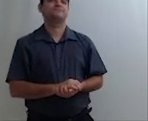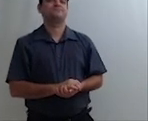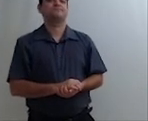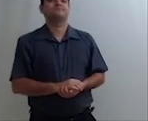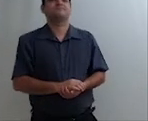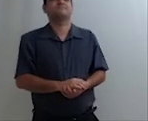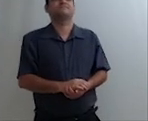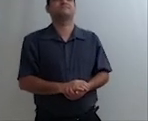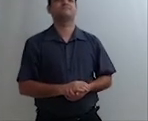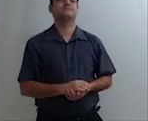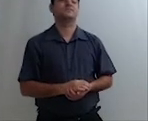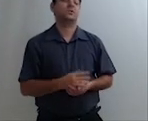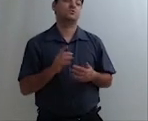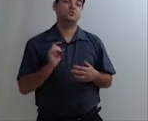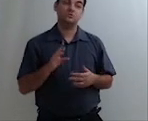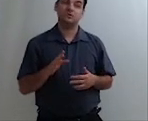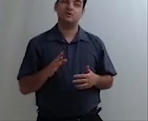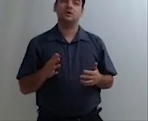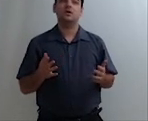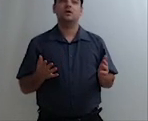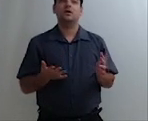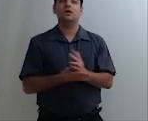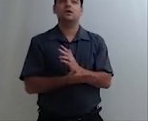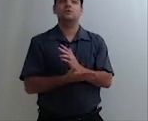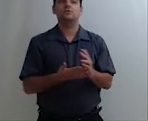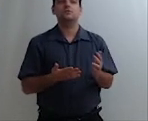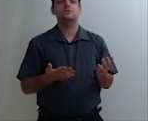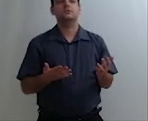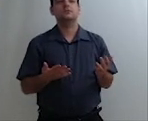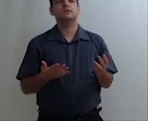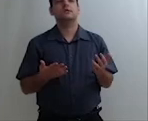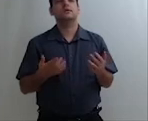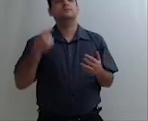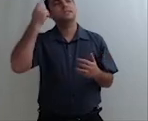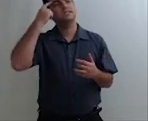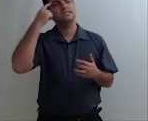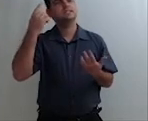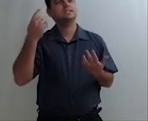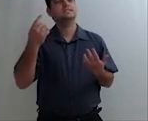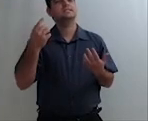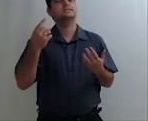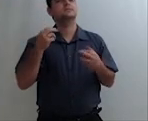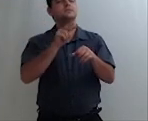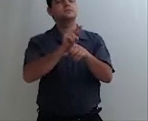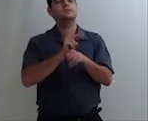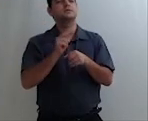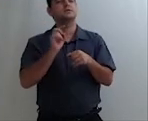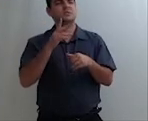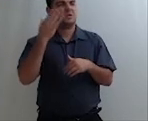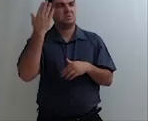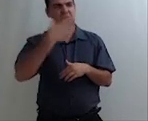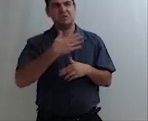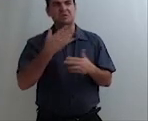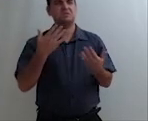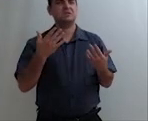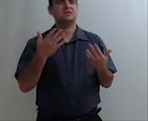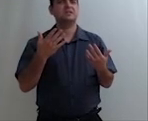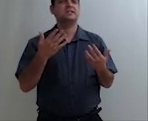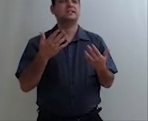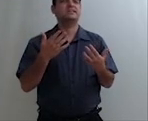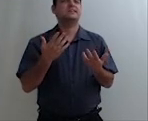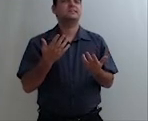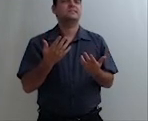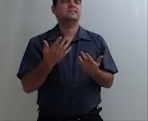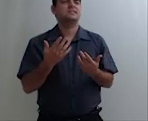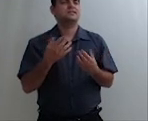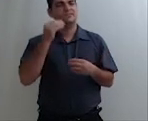apenas de relato do reconhecimento Inicial com grave defeito servem como prova independente e idônea finalmente o